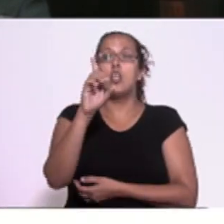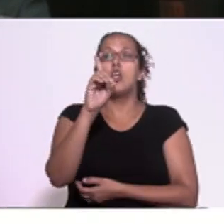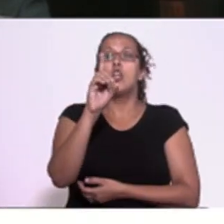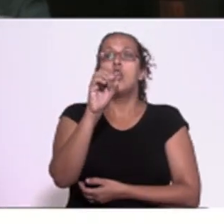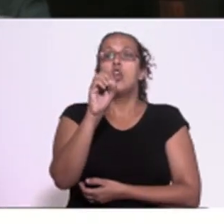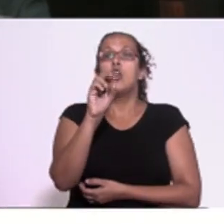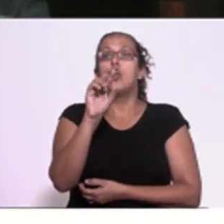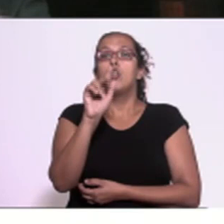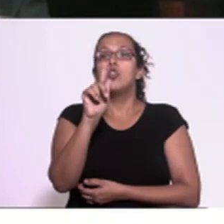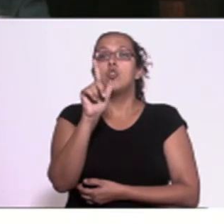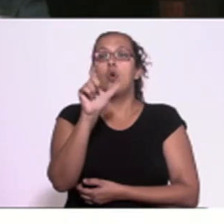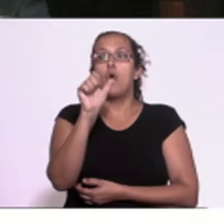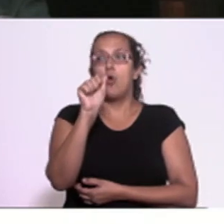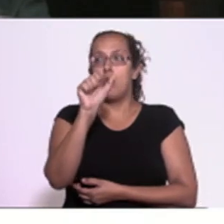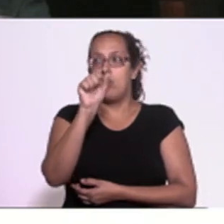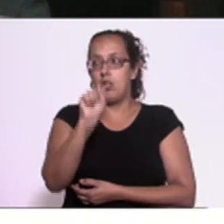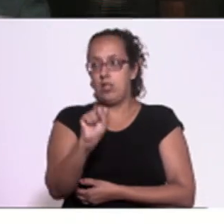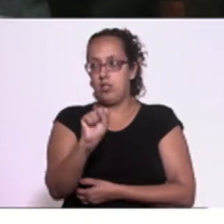Douglas Libório,